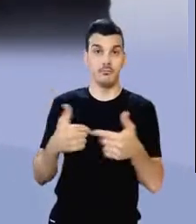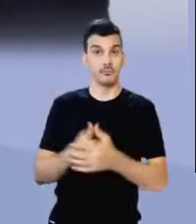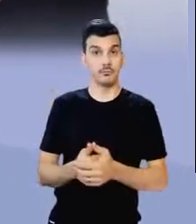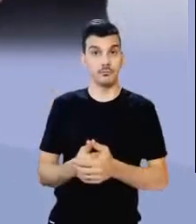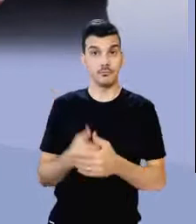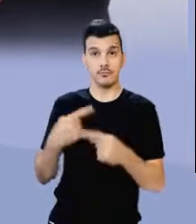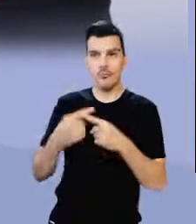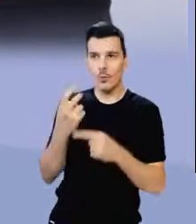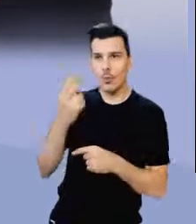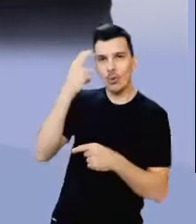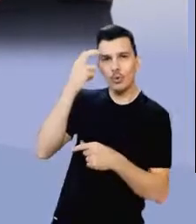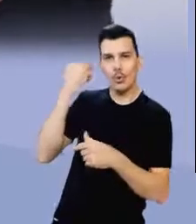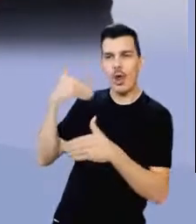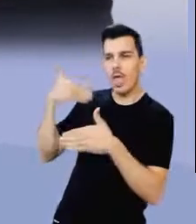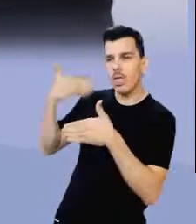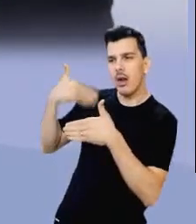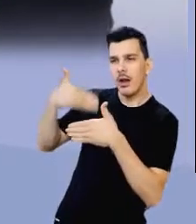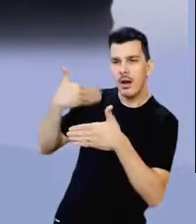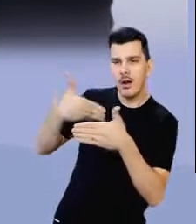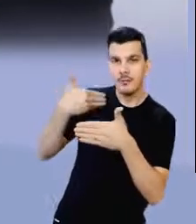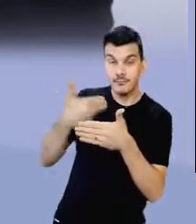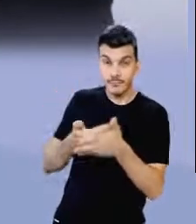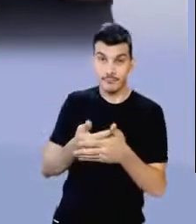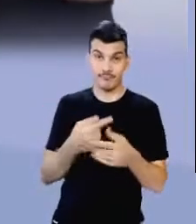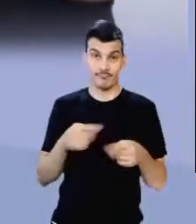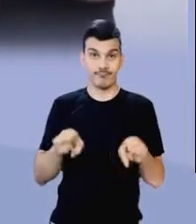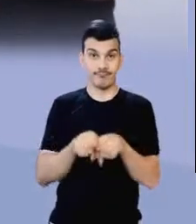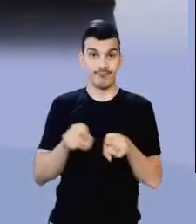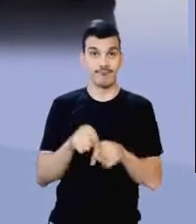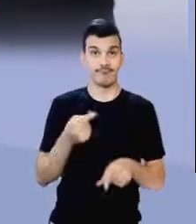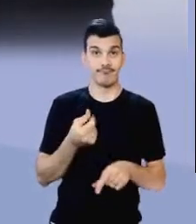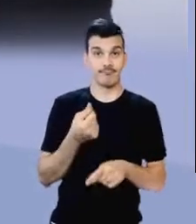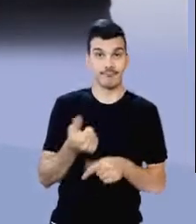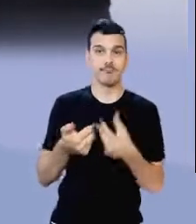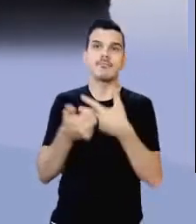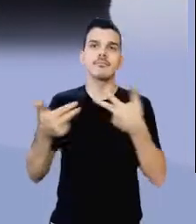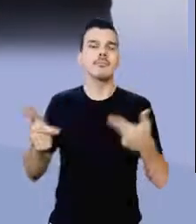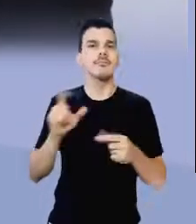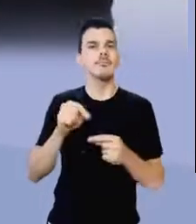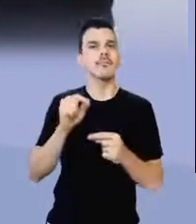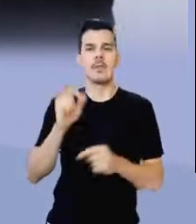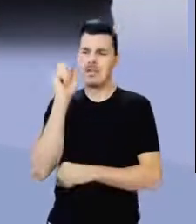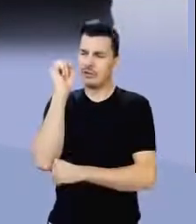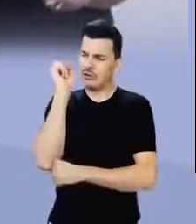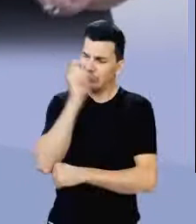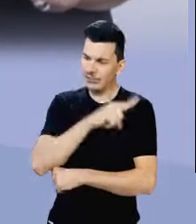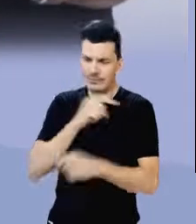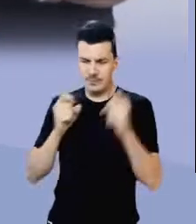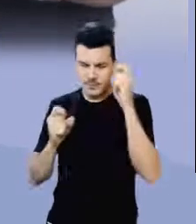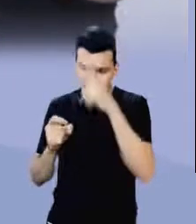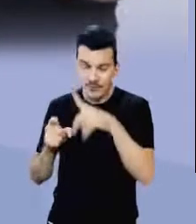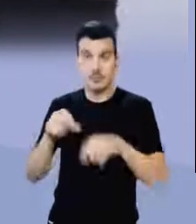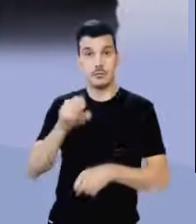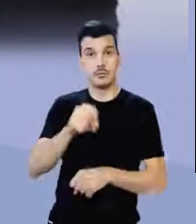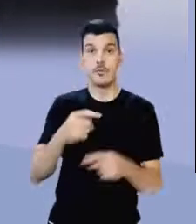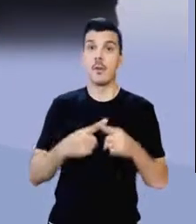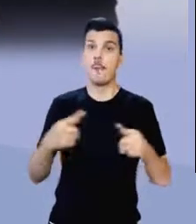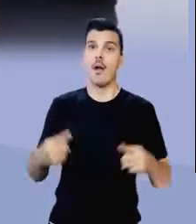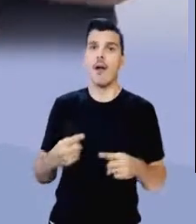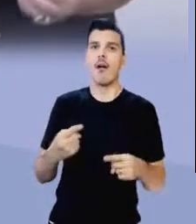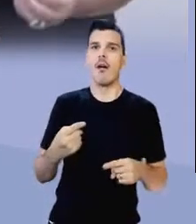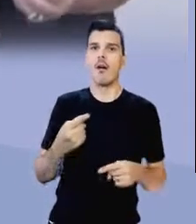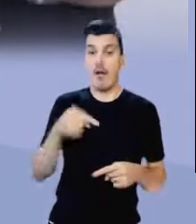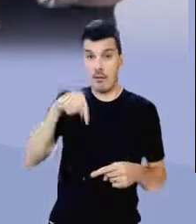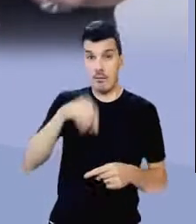Então, culturalmente e economicamente, as coisas estavam muito difíceis, mas o